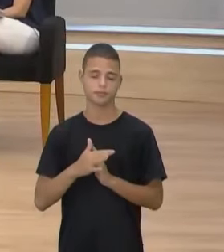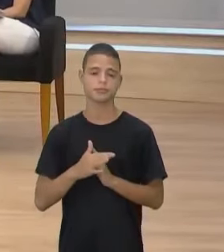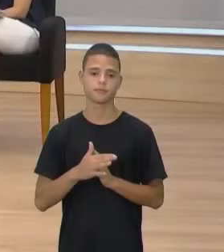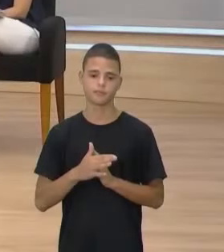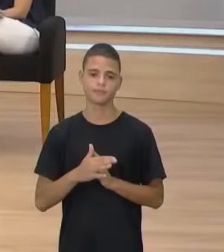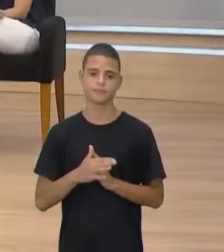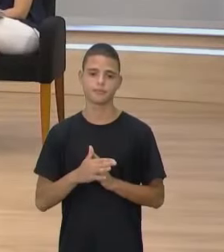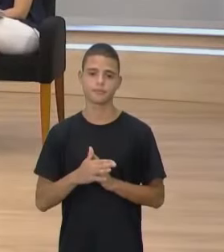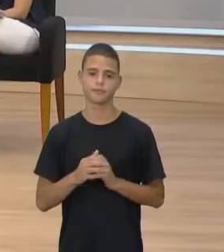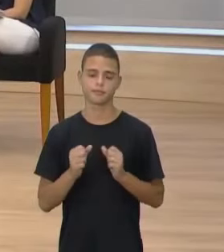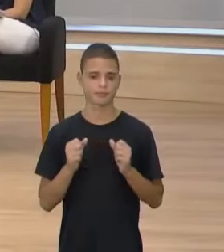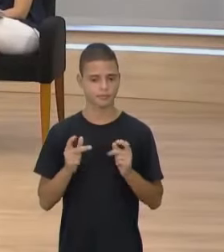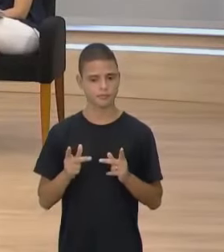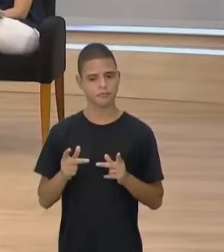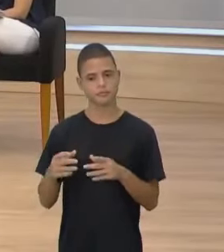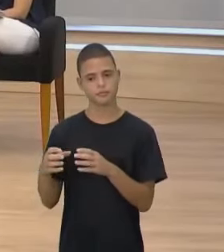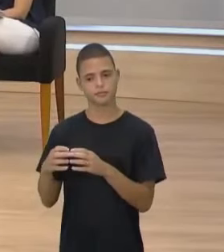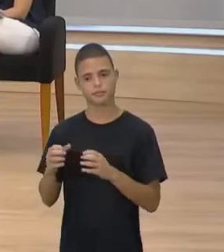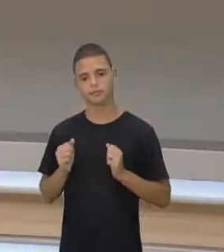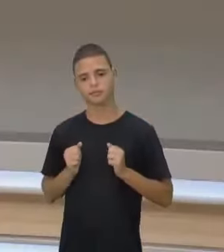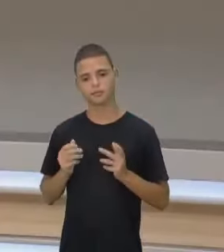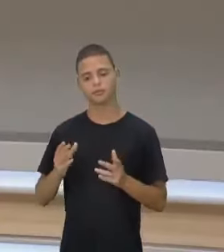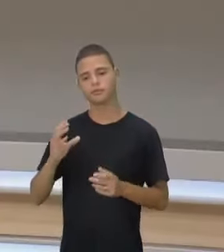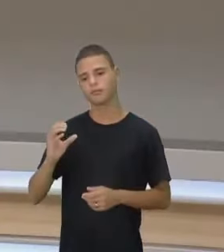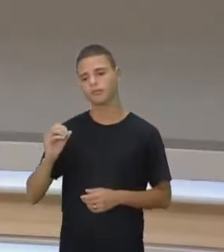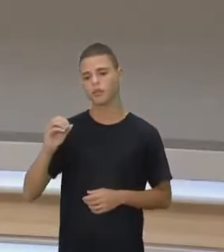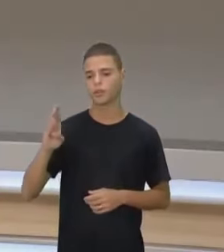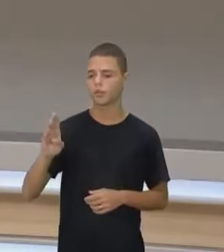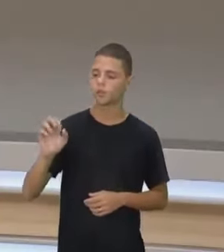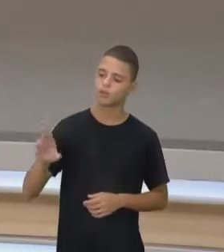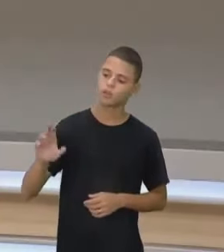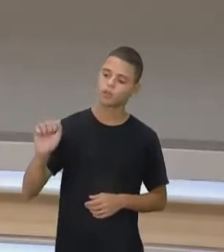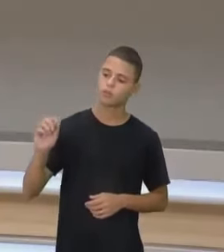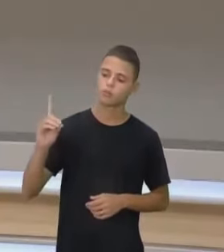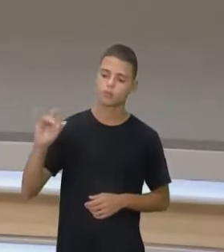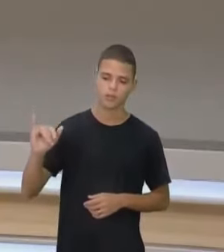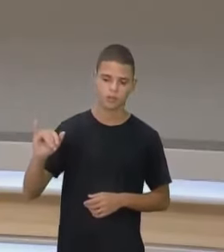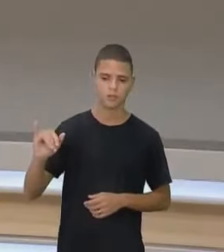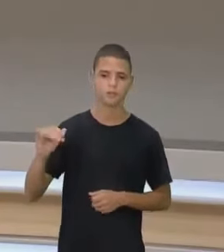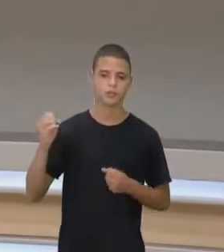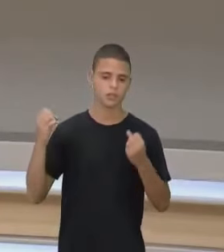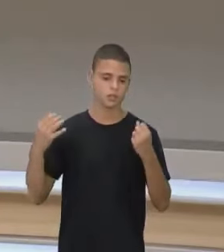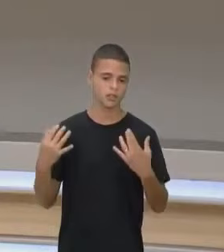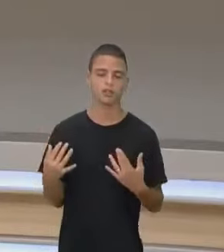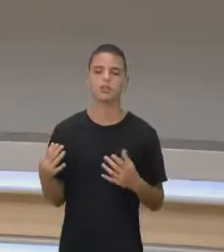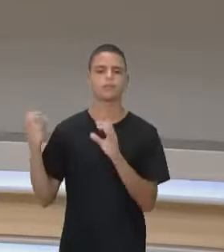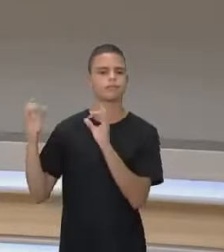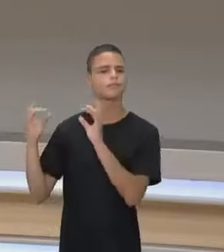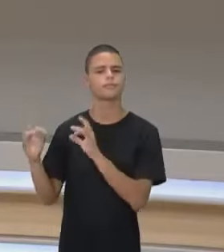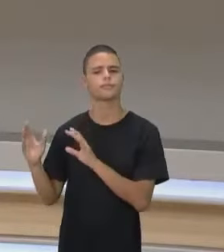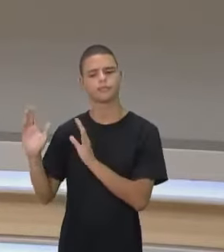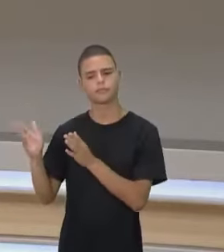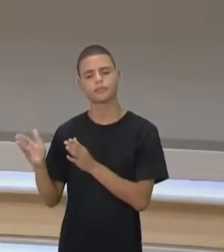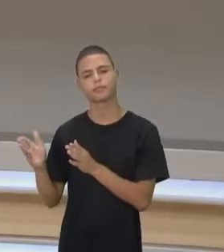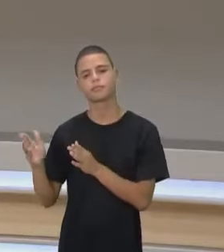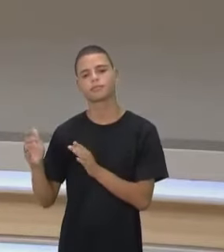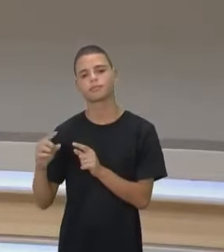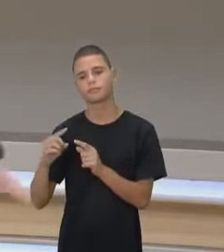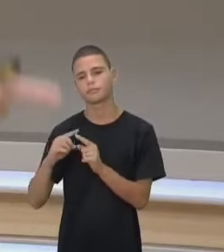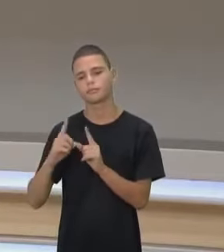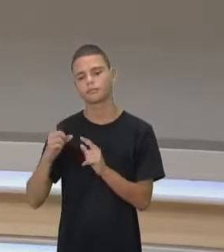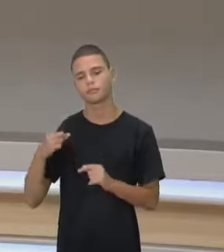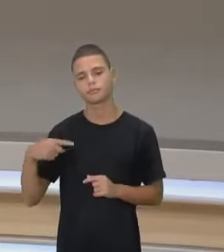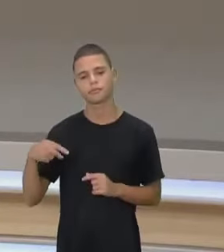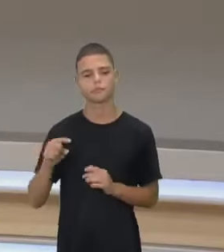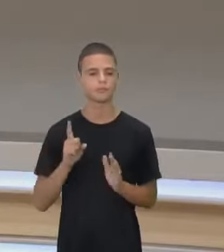chama COBRAD. A gente já falou nas outras trilhas, nós trouxemos até um pouco mais detalhado, né? E é aquilo, nós